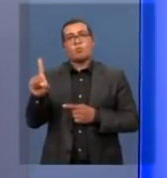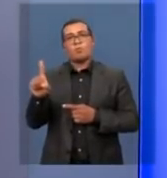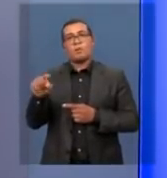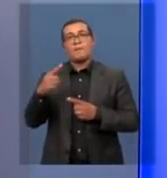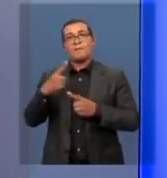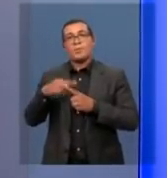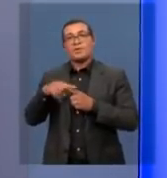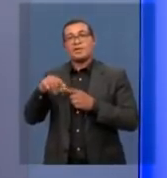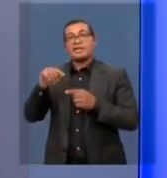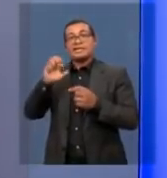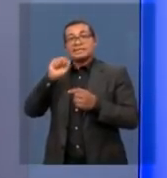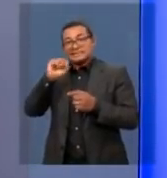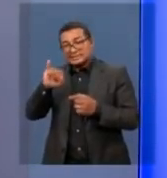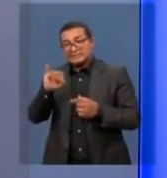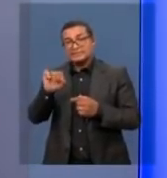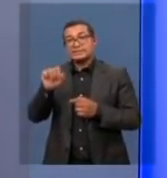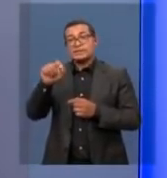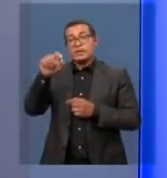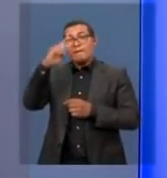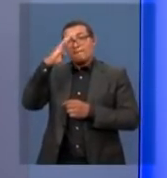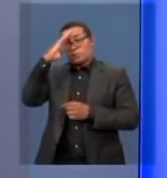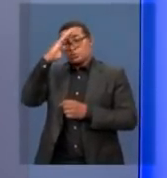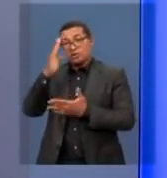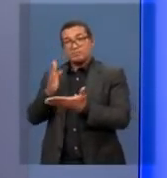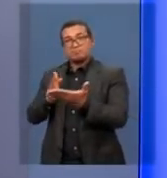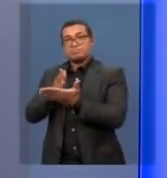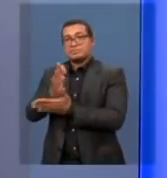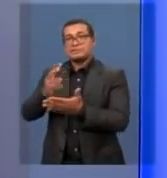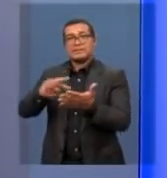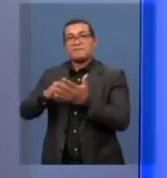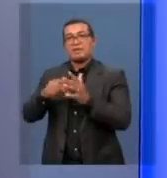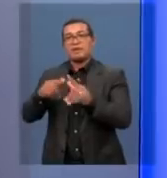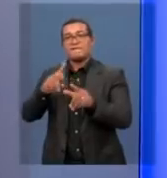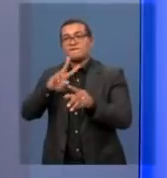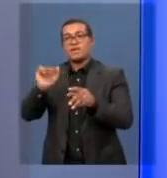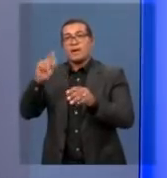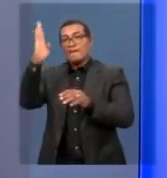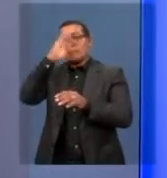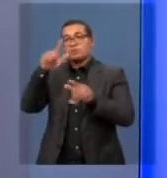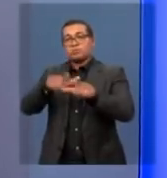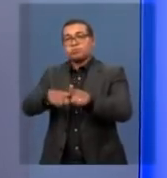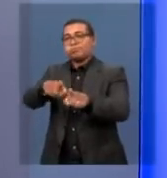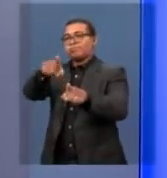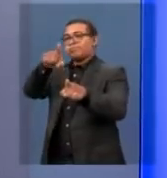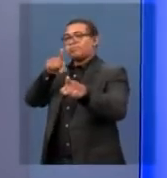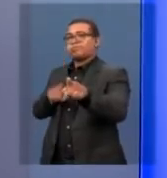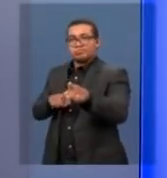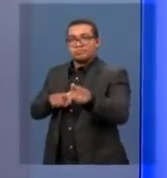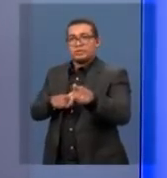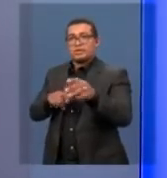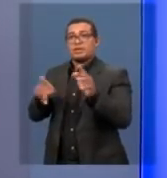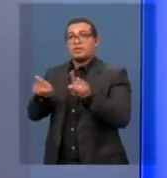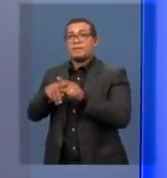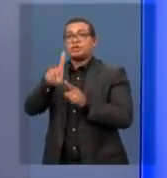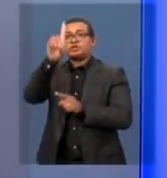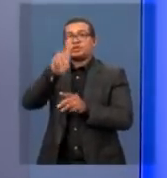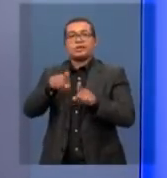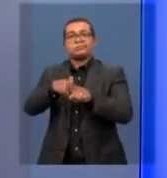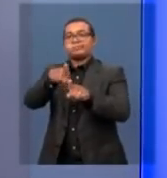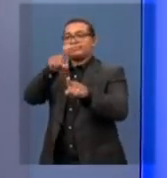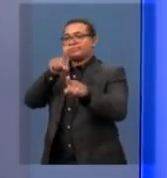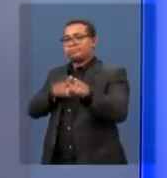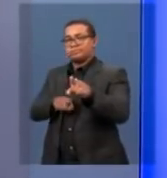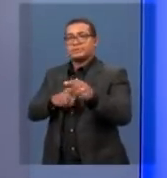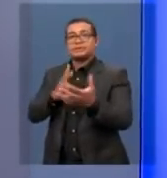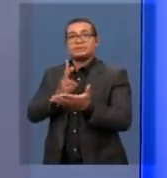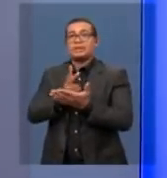atraso nas relações da política um atraso nas relações sociais um atraso nos direitos não vamos fazer esse tipo de